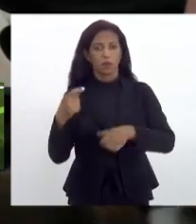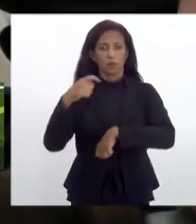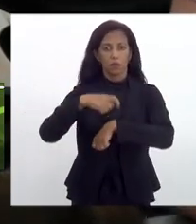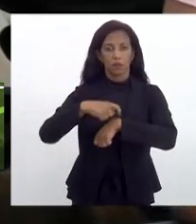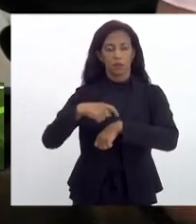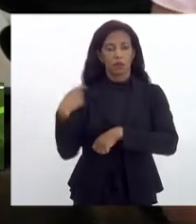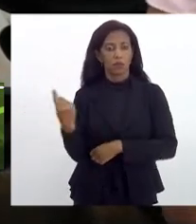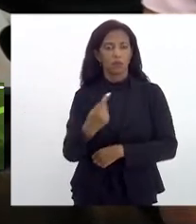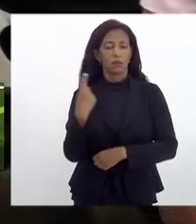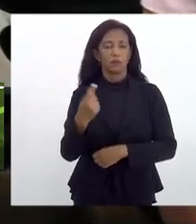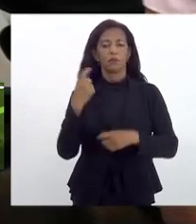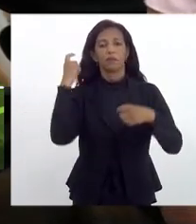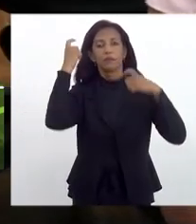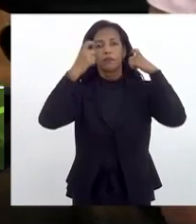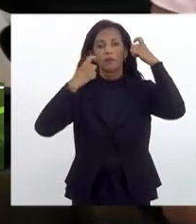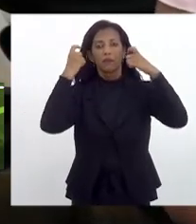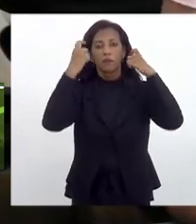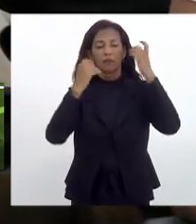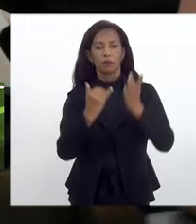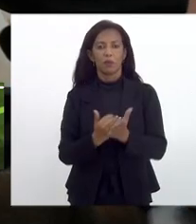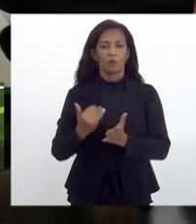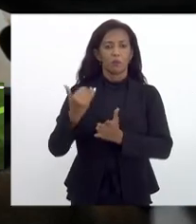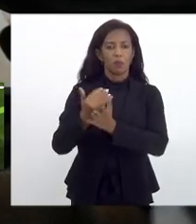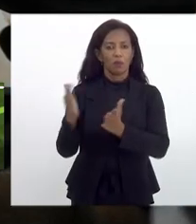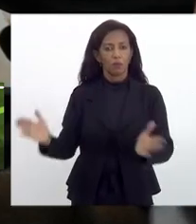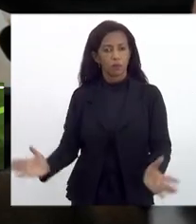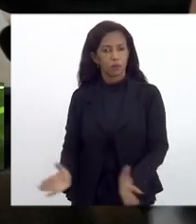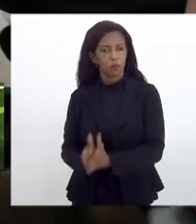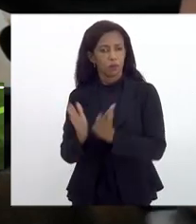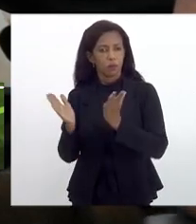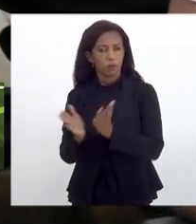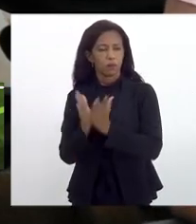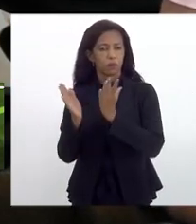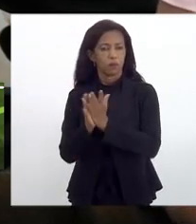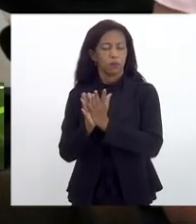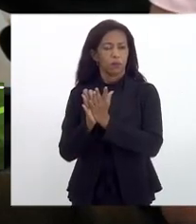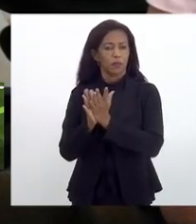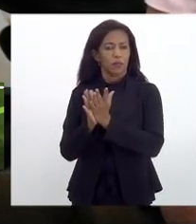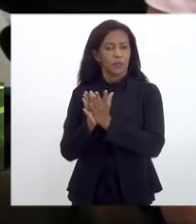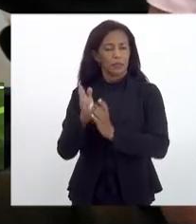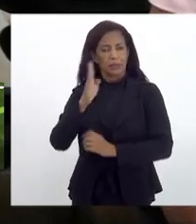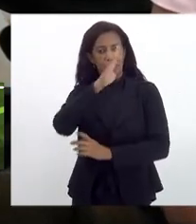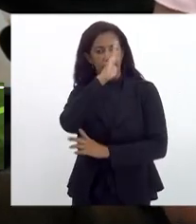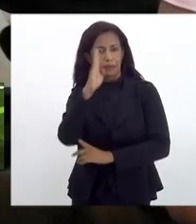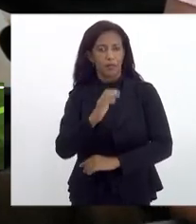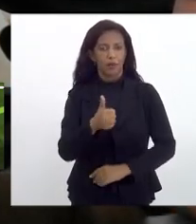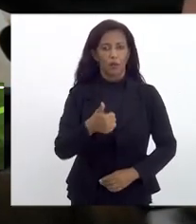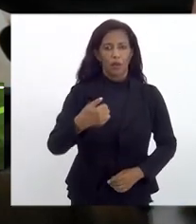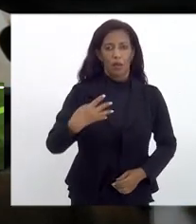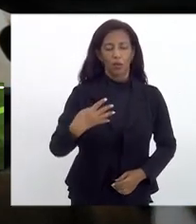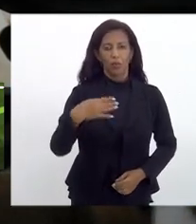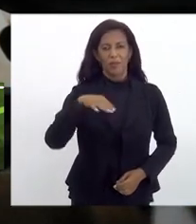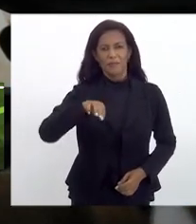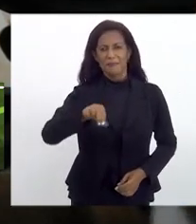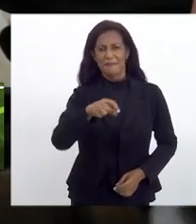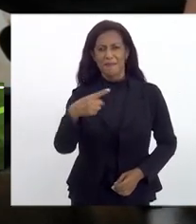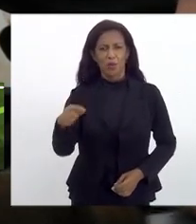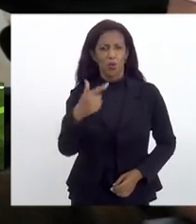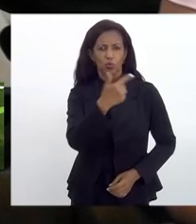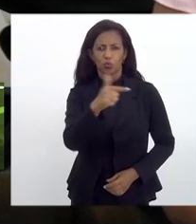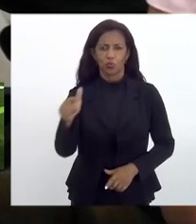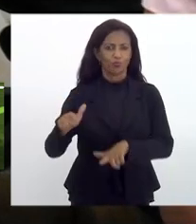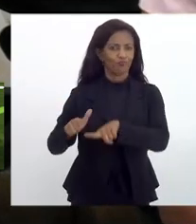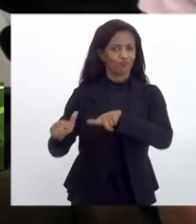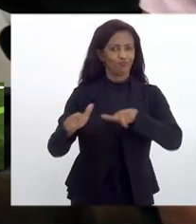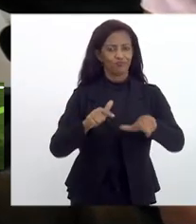nossa preocupação com o aumento da miserabilidade e da pobreza e Brasil, 14 milhões de desempregados, do Rio de Janeiro